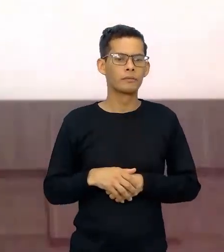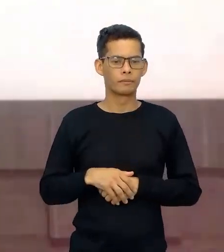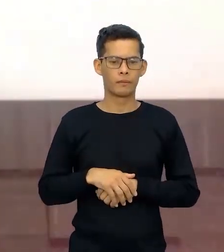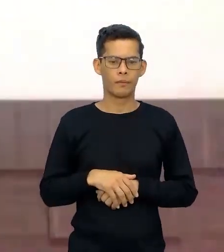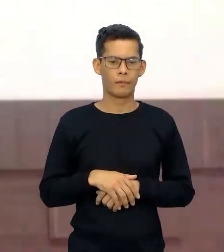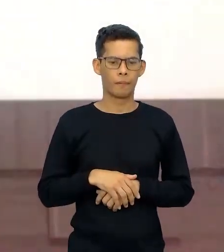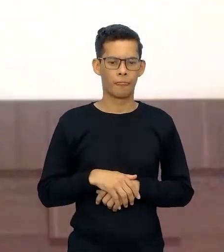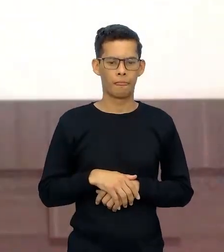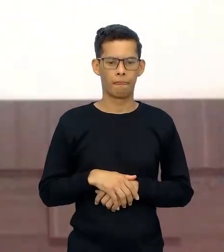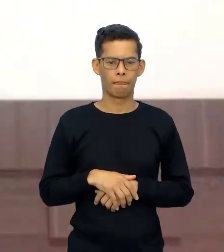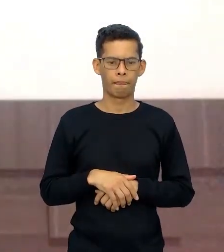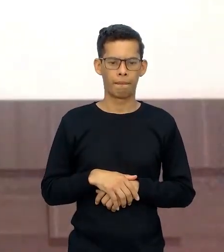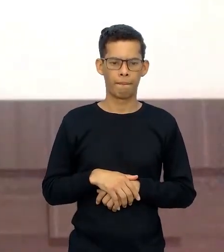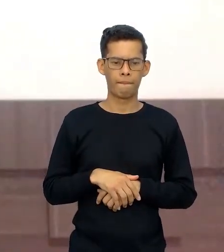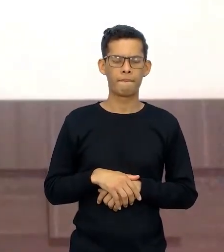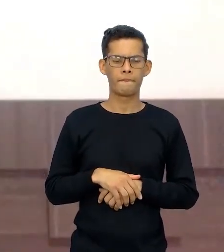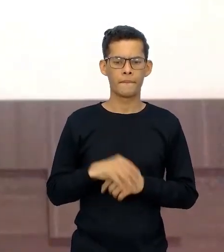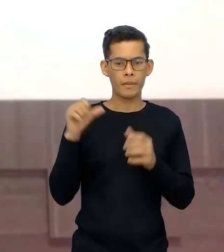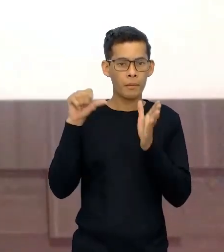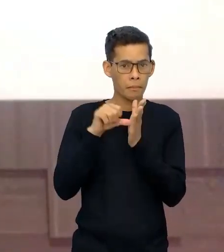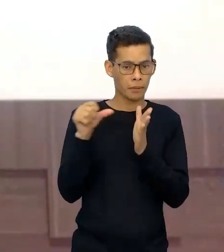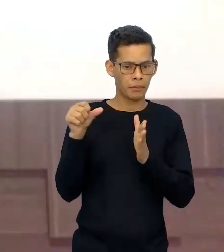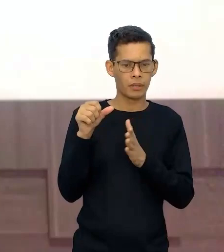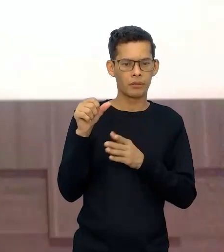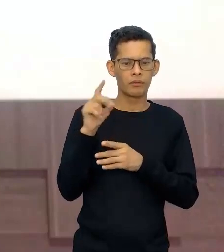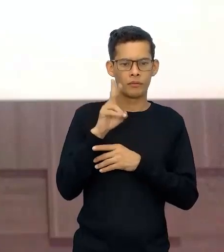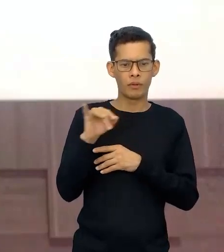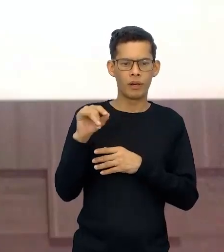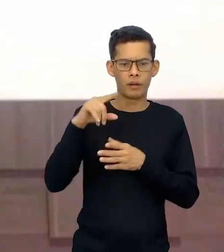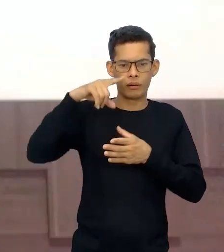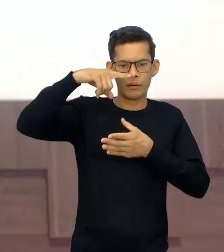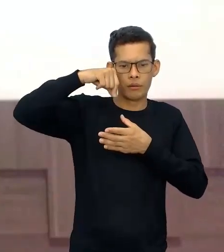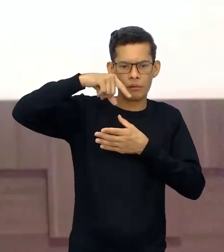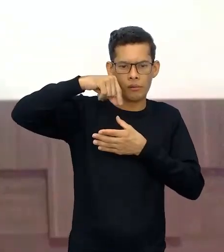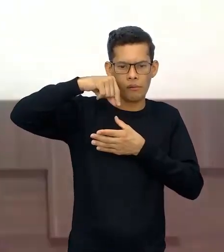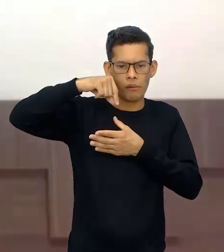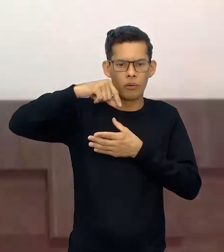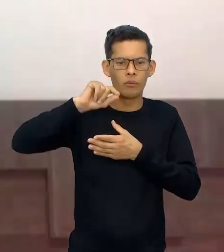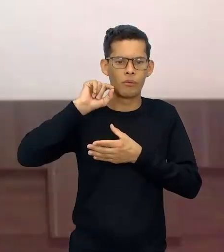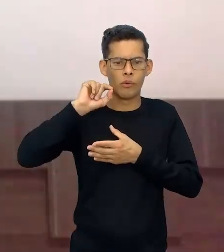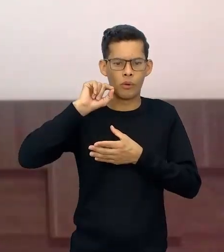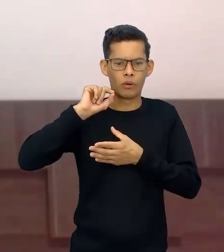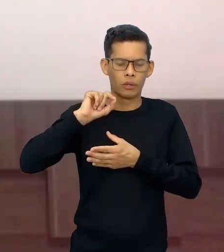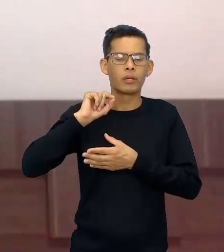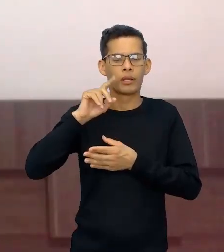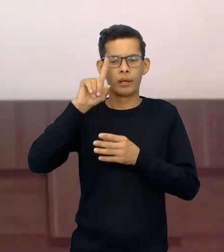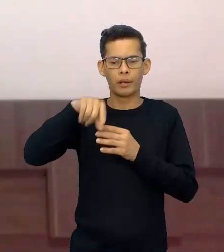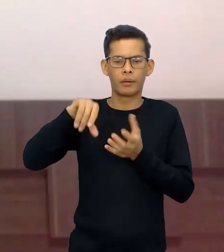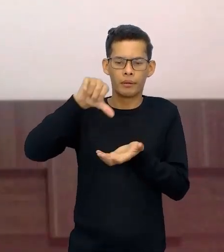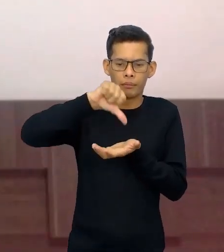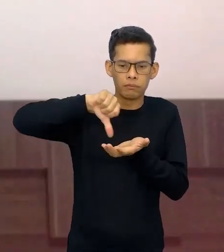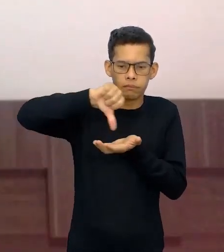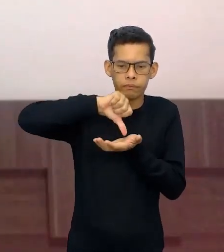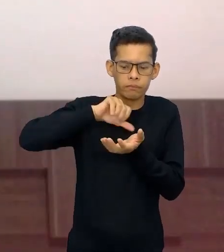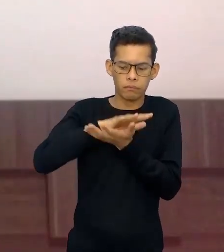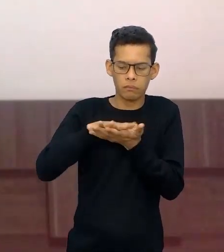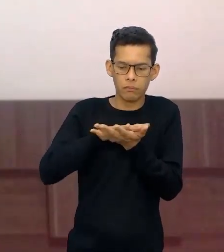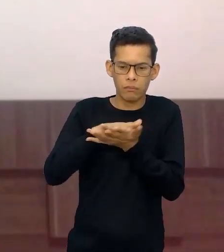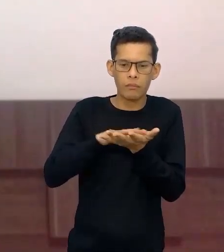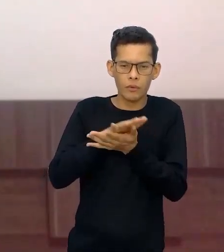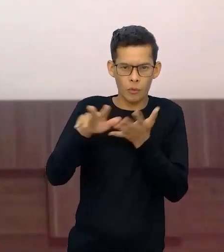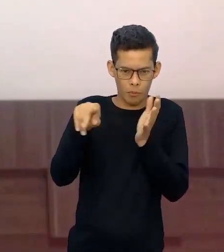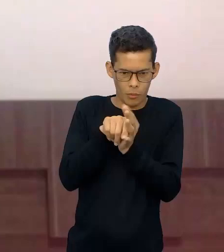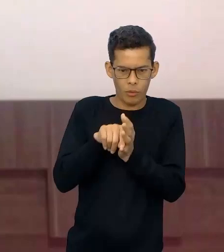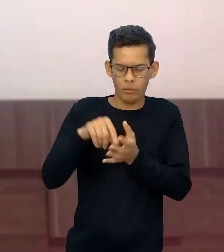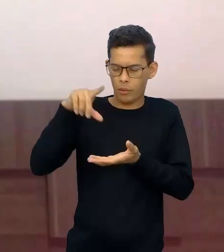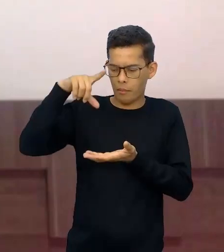sementes, eu vou pingar aqui algumas gotinhas, né, de detergente sobre o algodão, né? Então,